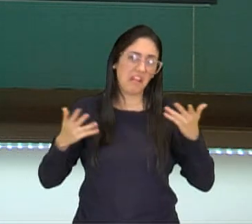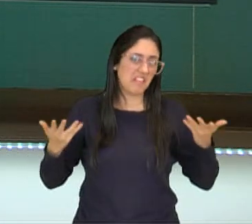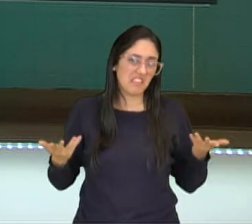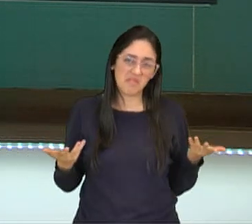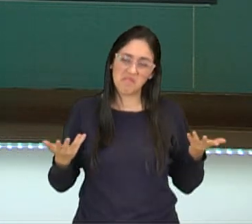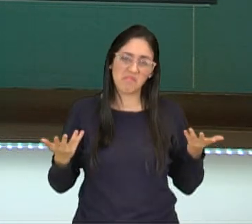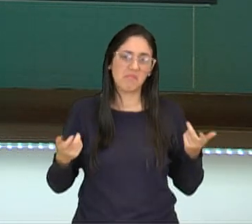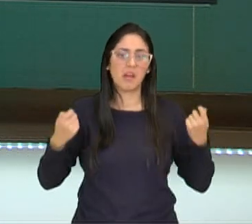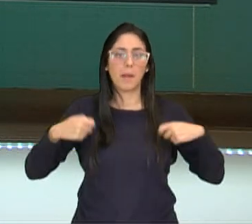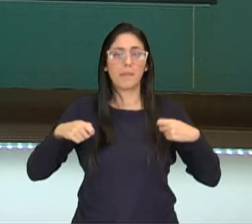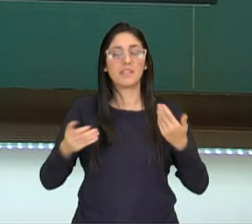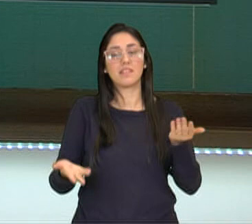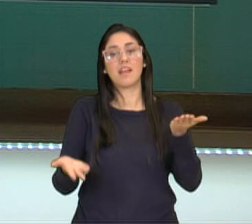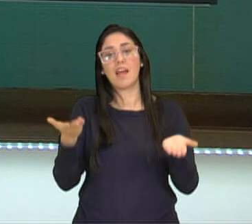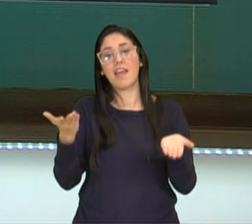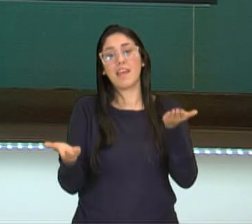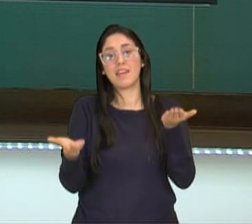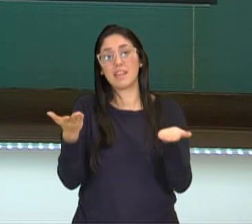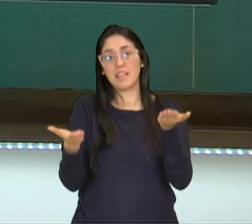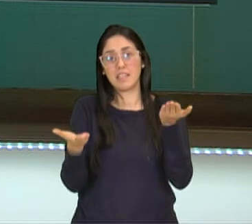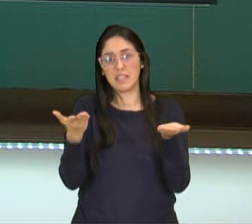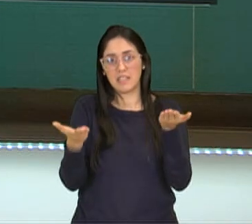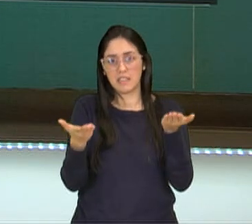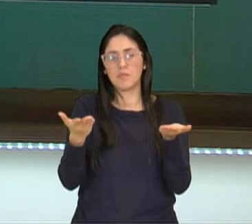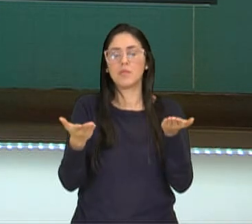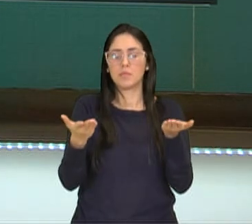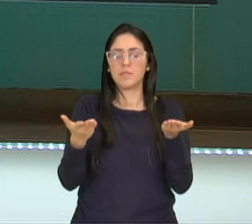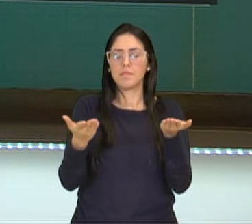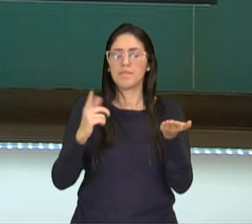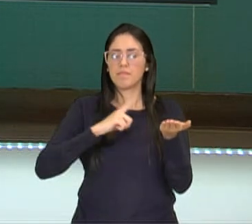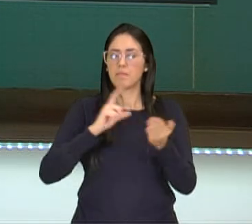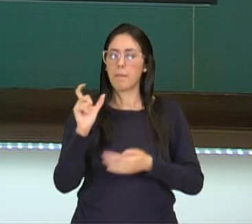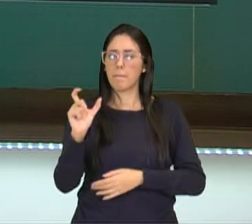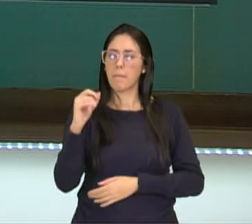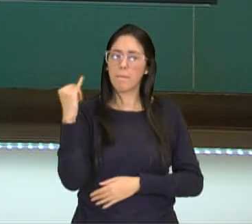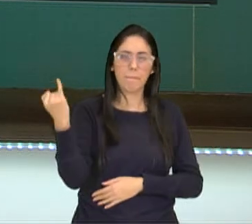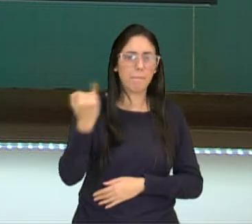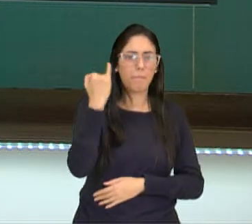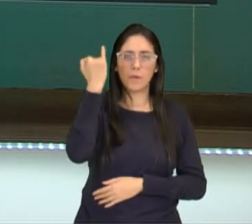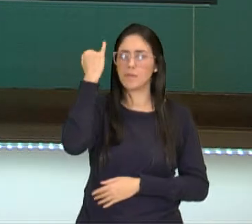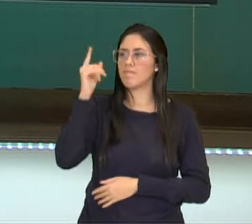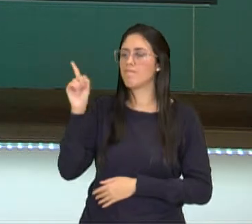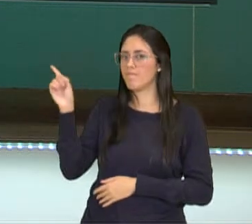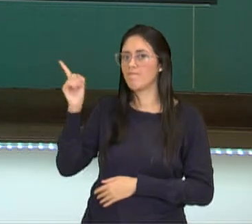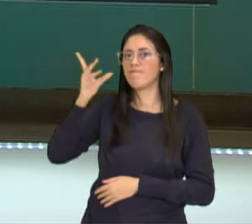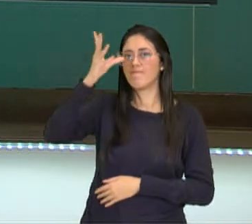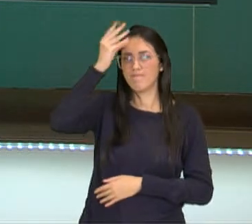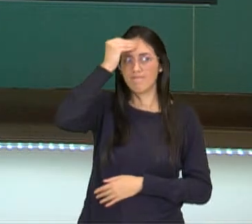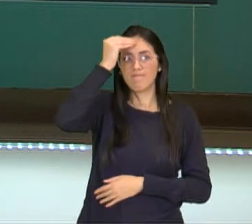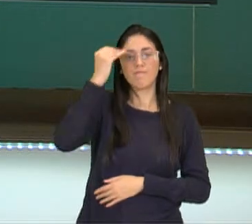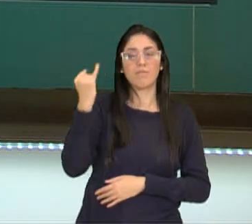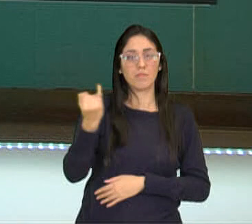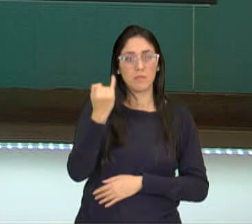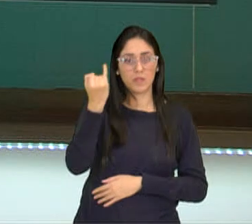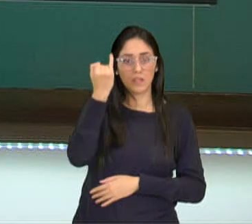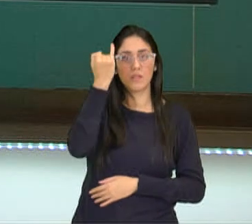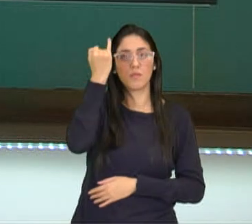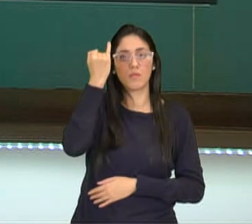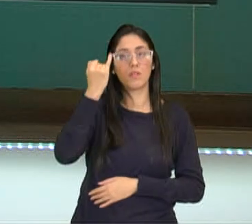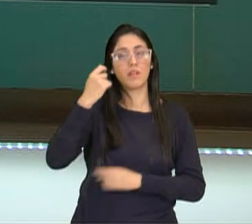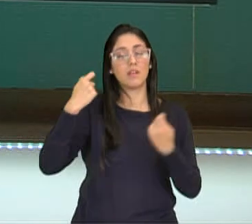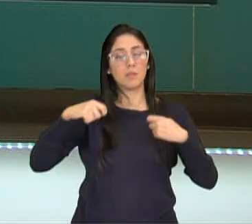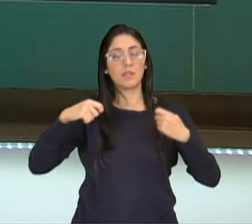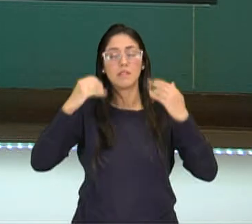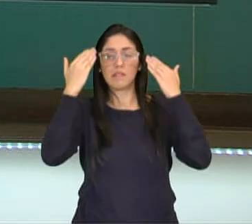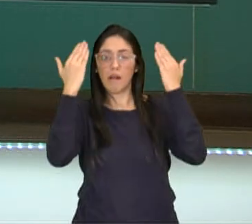eu equilibrar esse conceito. Então, é um termo bastante importante para a gente compreender, que é fazer uma